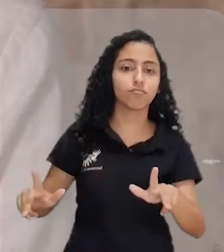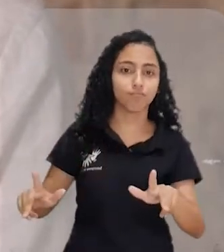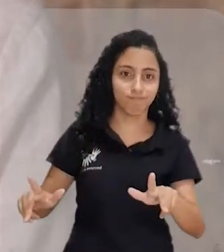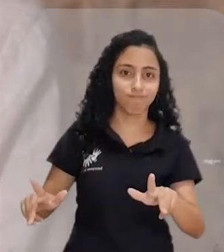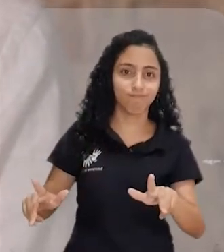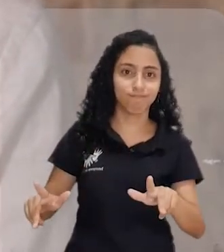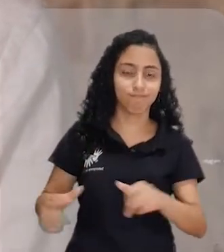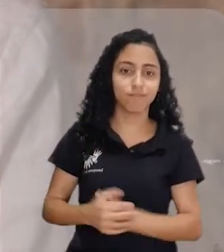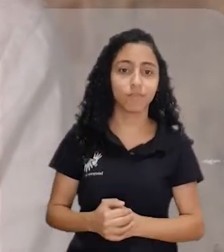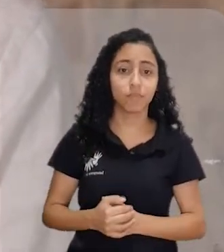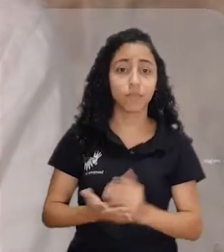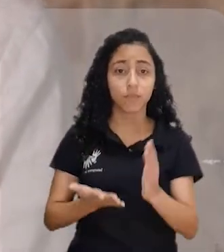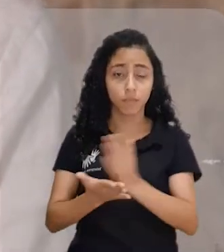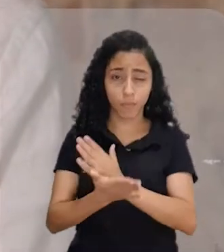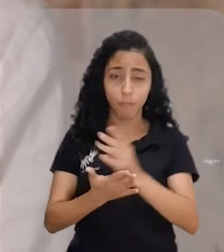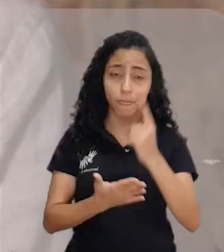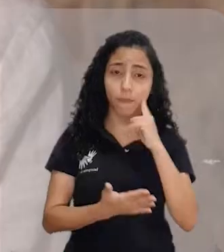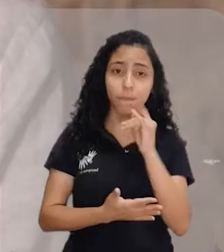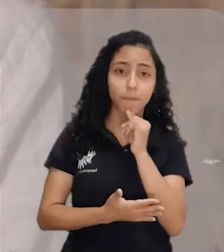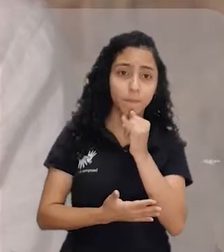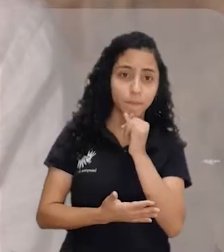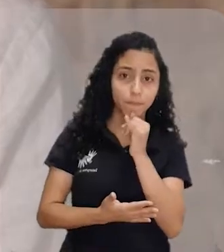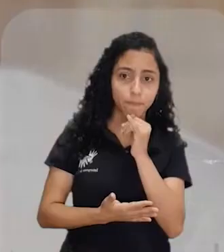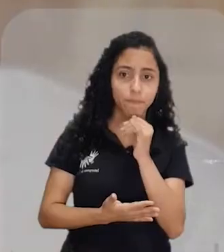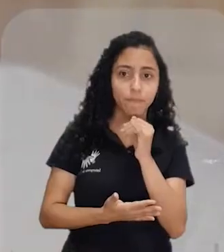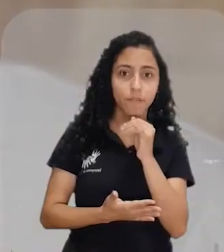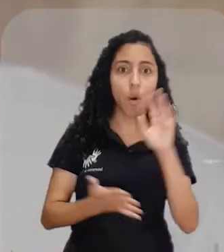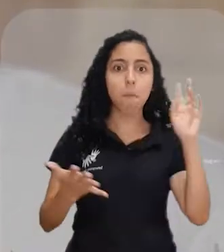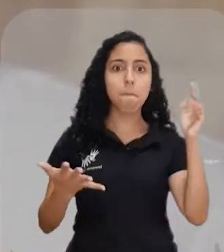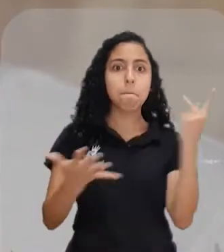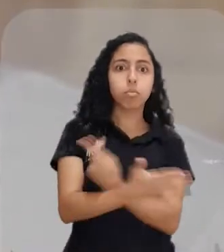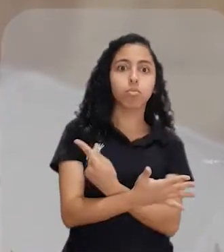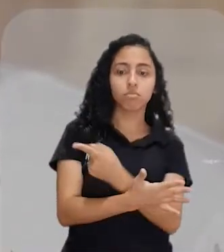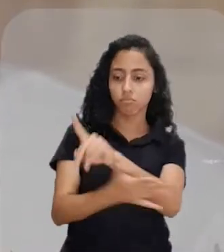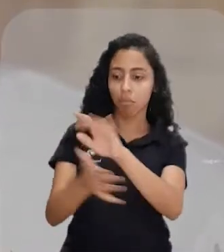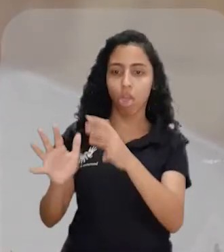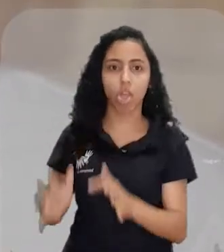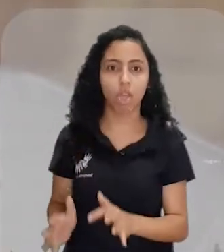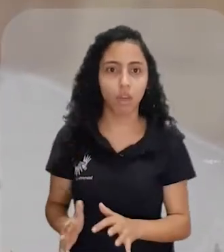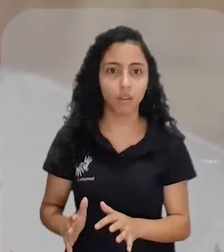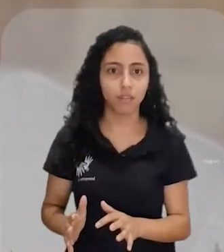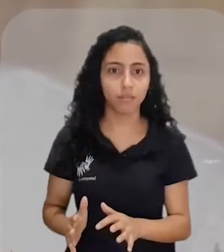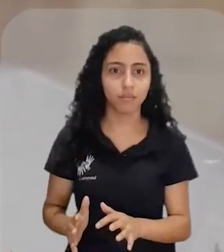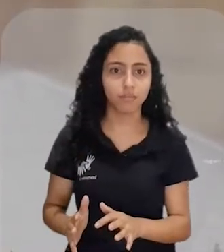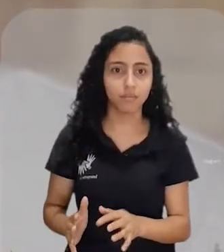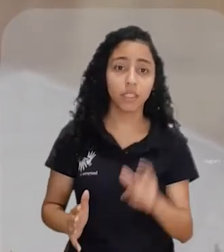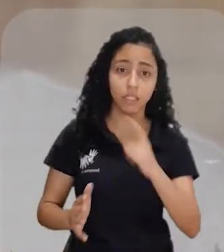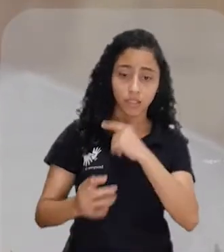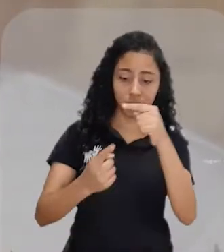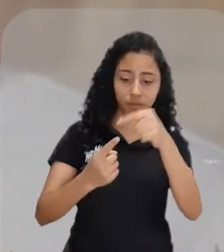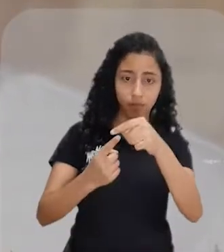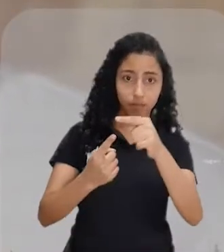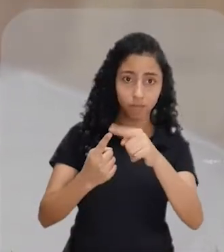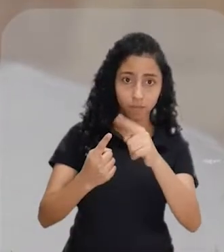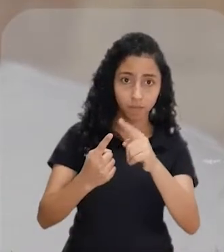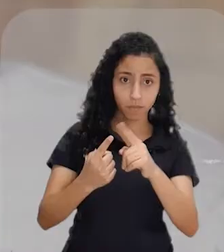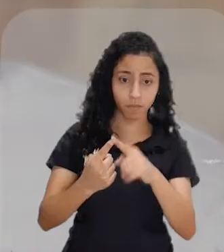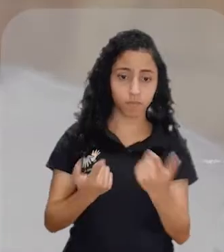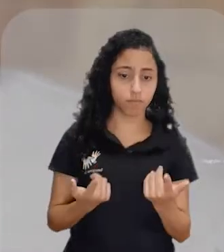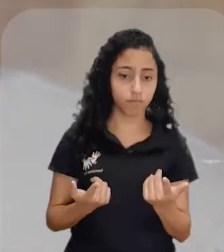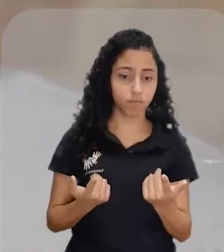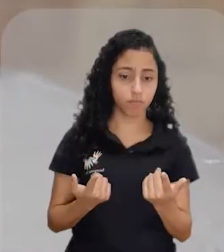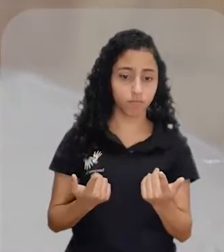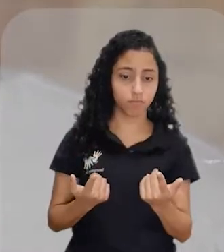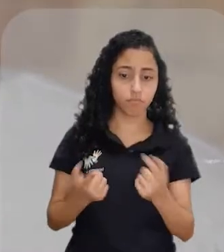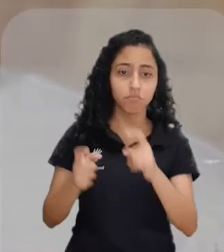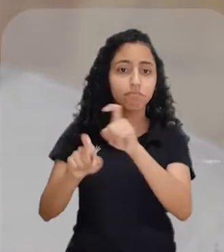do que era aquele ecossistema no seu estado conservado. Alguns exemplos, né, de eventos que causam essa degradação. A gente pode